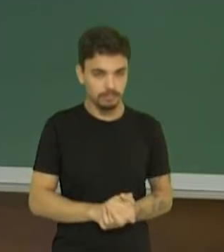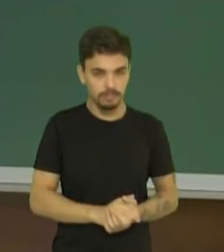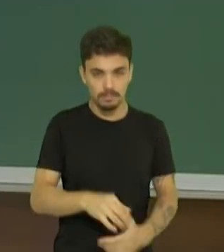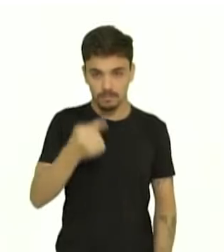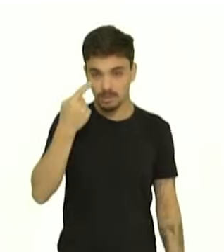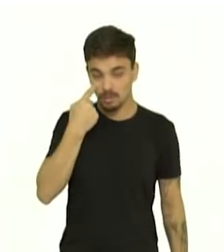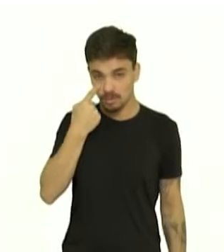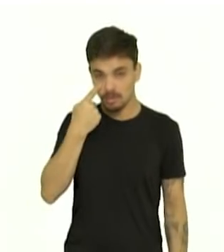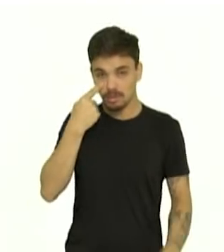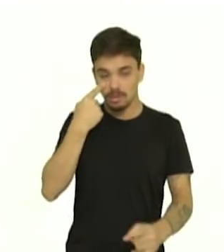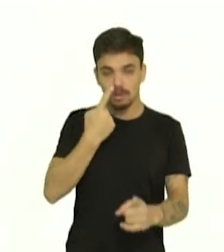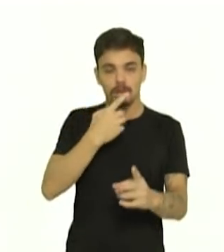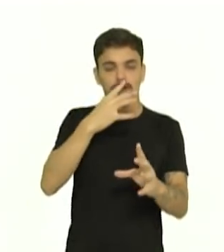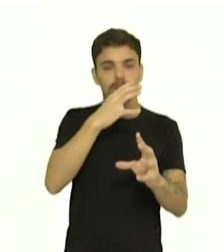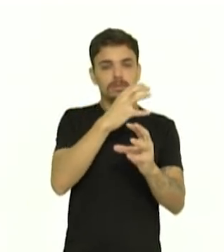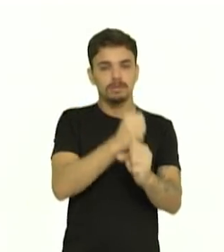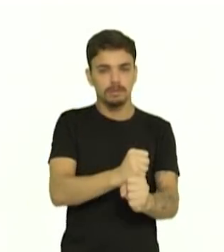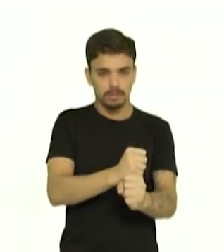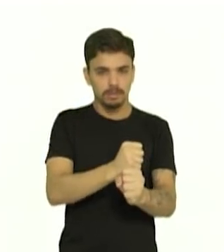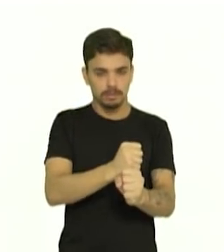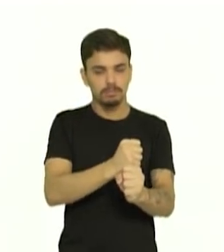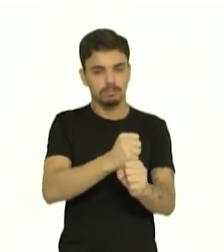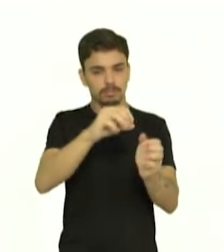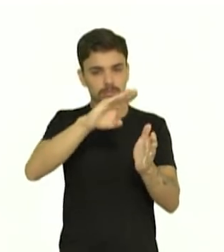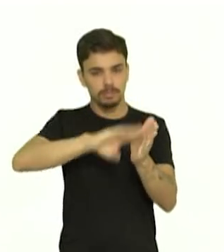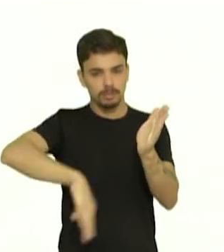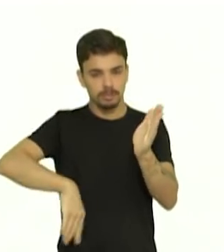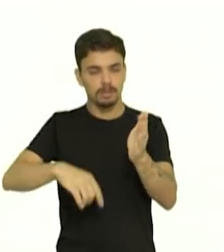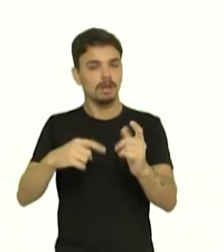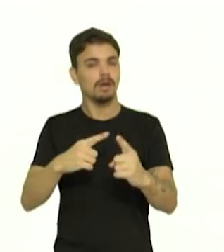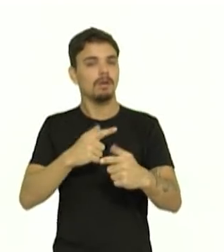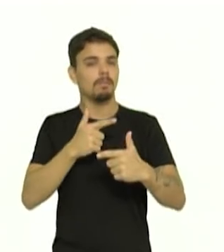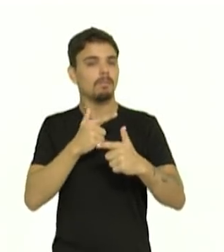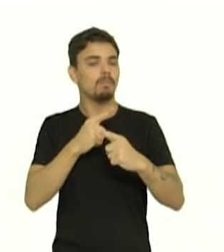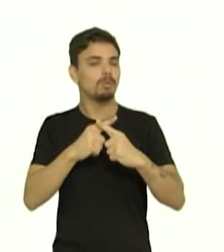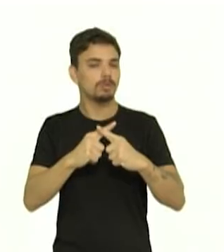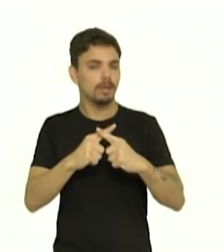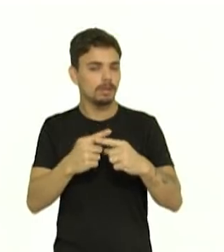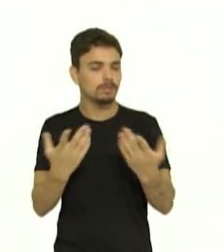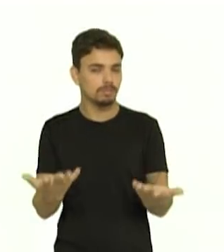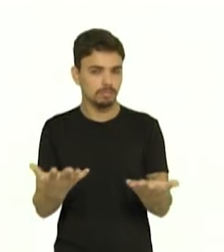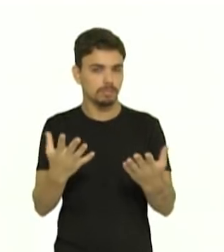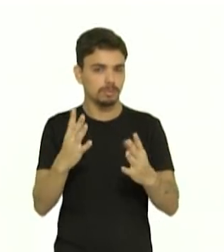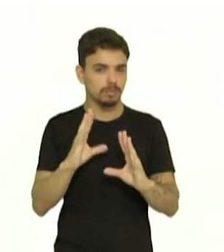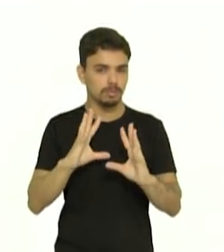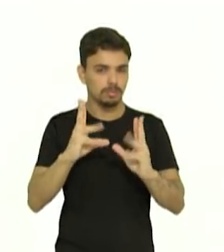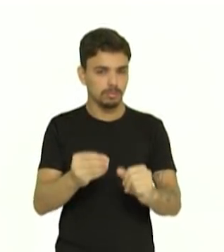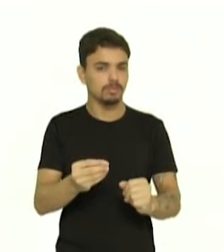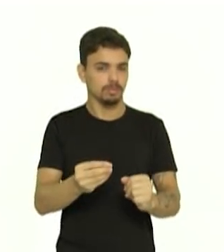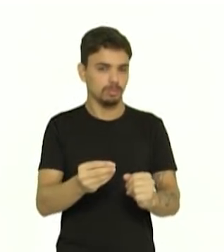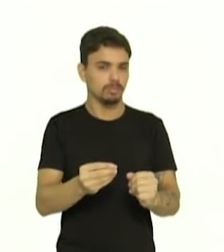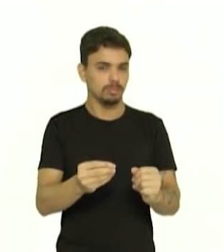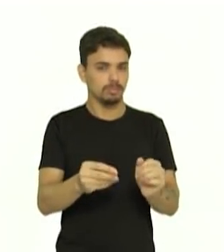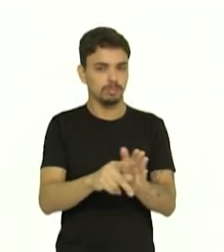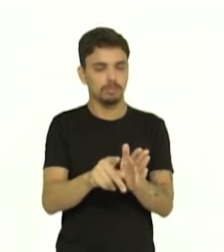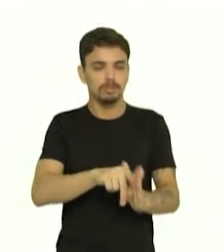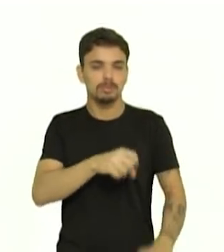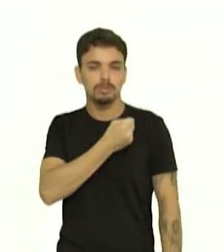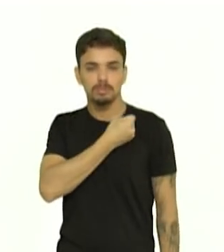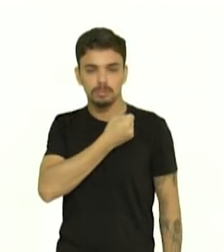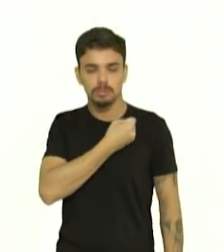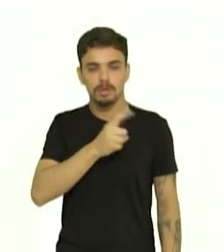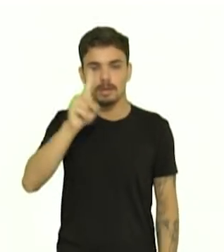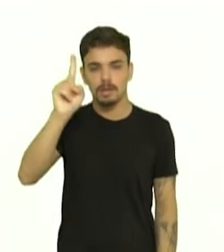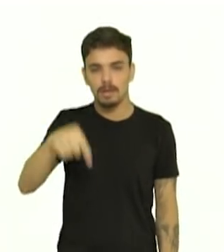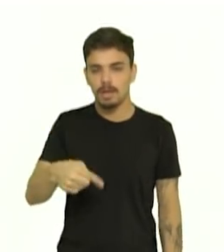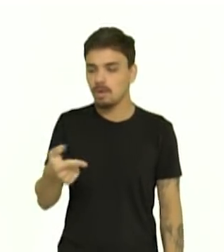Na adição, subtração ou multiplicação de números inteiros, o resultado sempre será outro